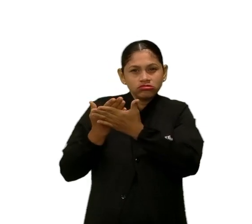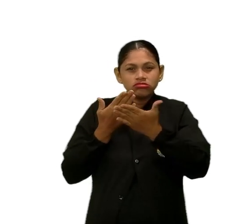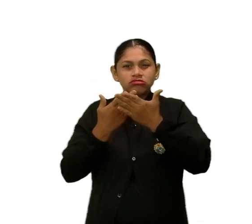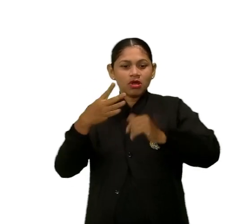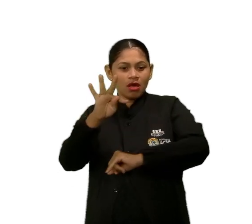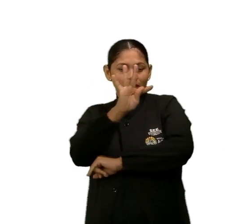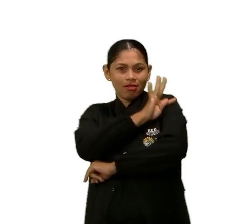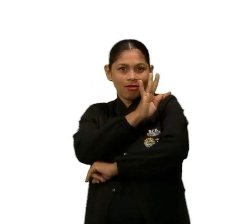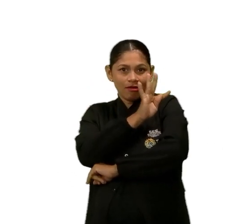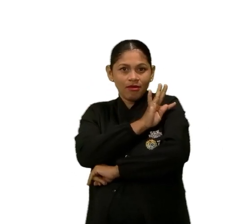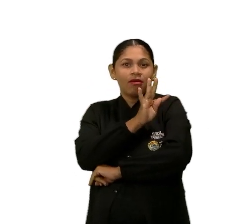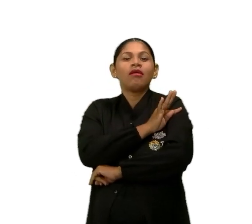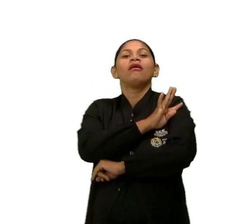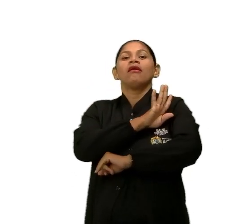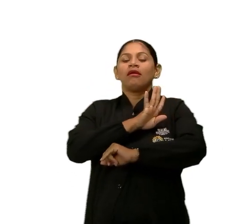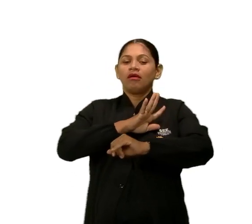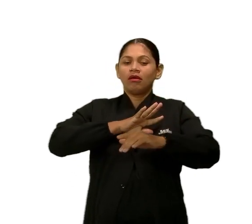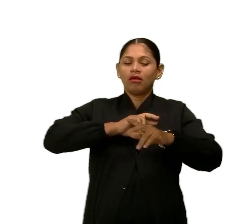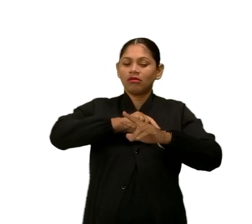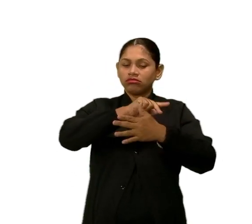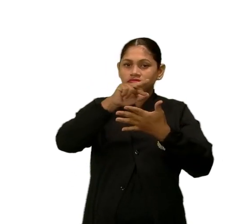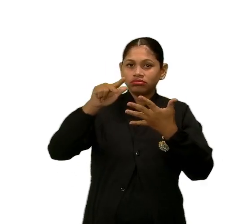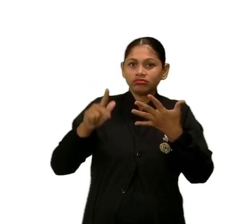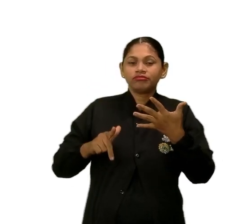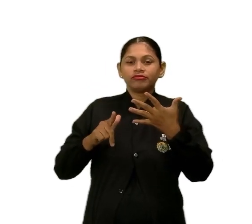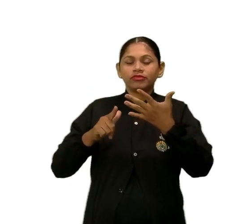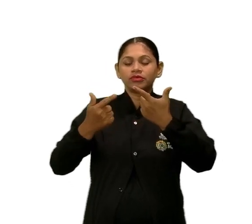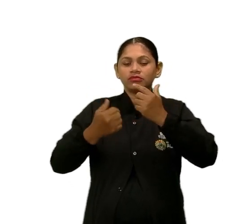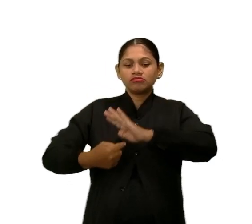o som e imagem de qualidade.